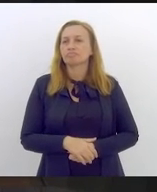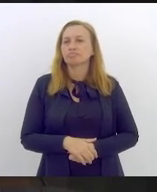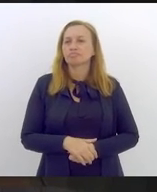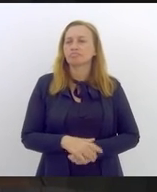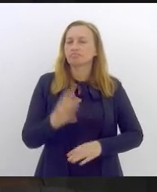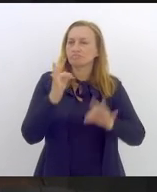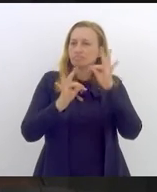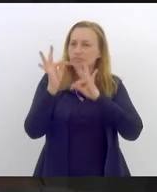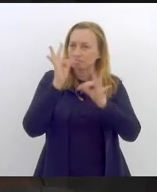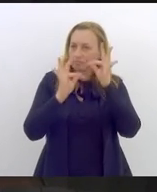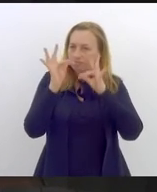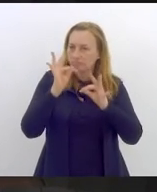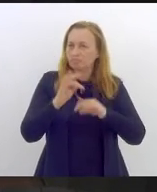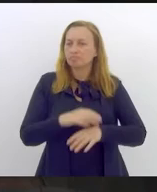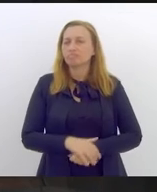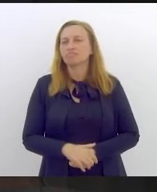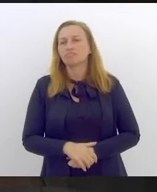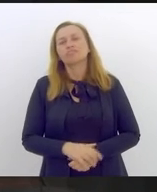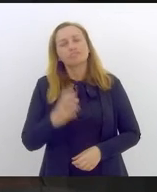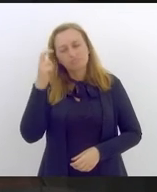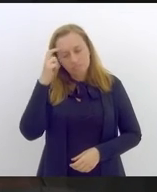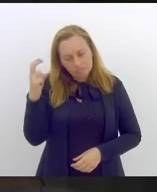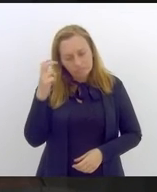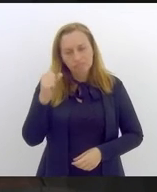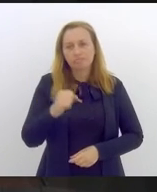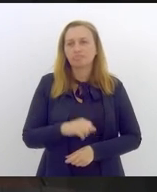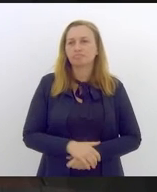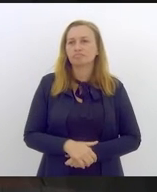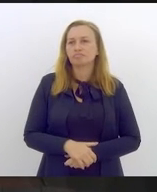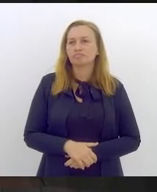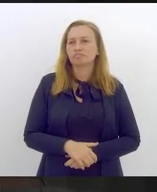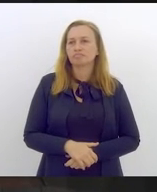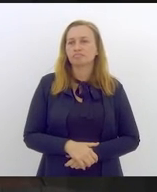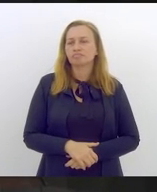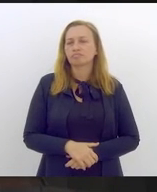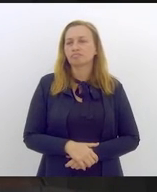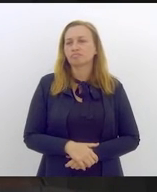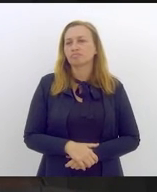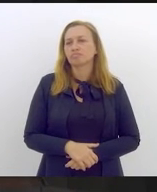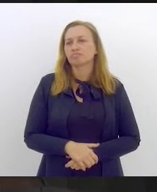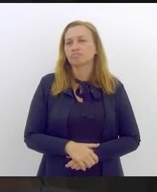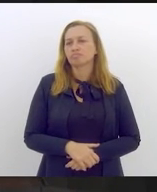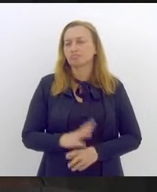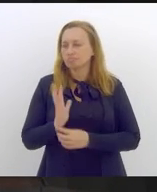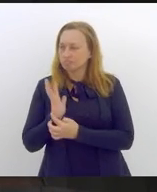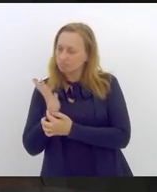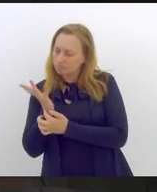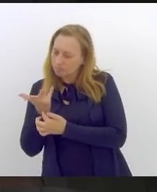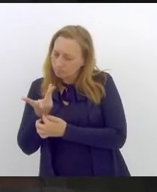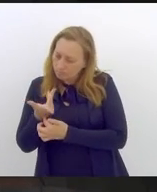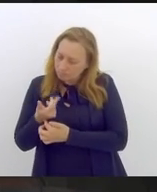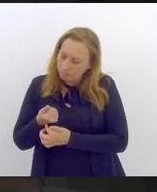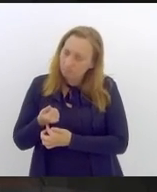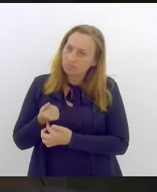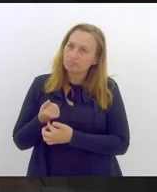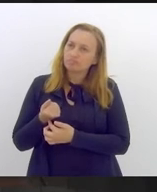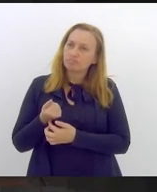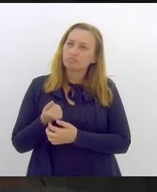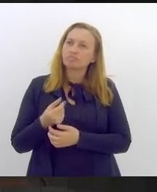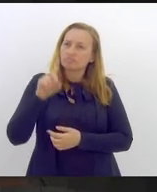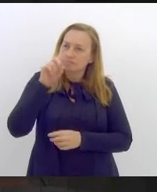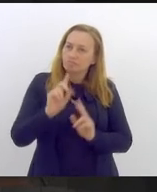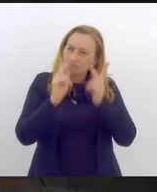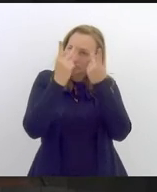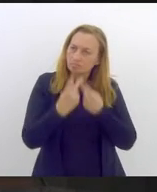com as tecnologias que tem a ver com a cultura que tem a ver com desporto que tem a ver com a arte que tem a ver como com os direitos